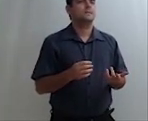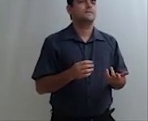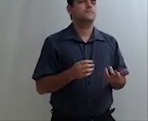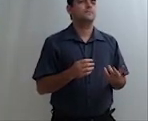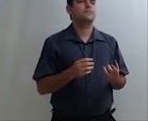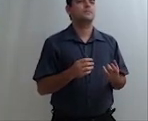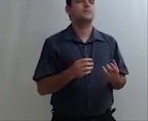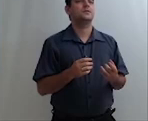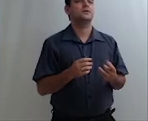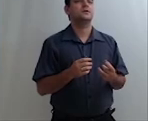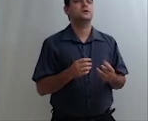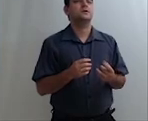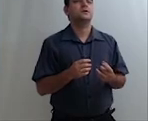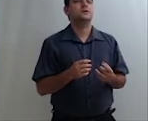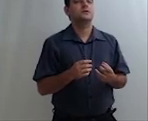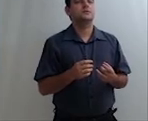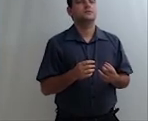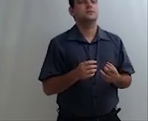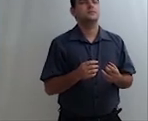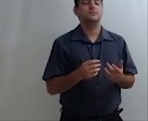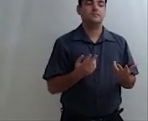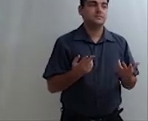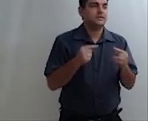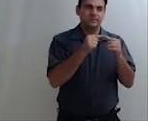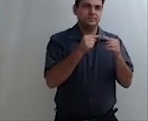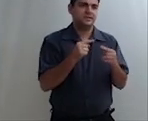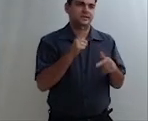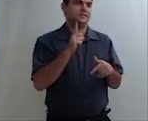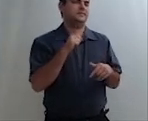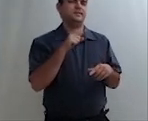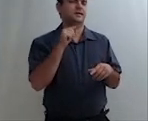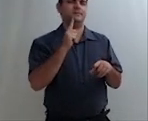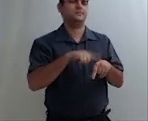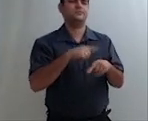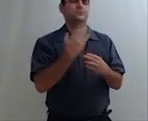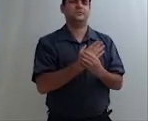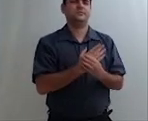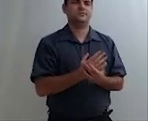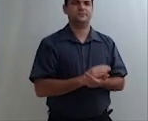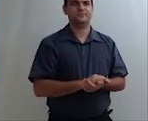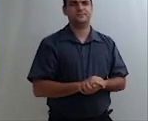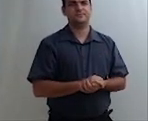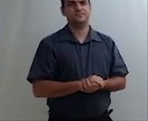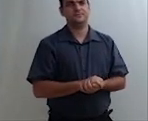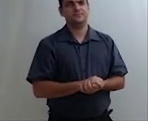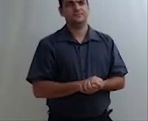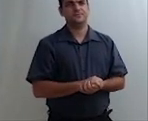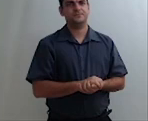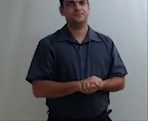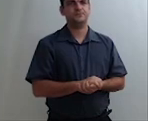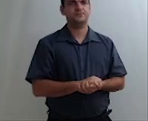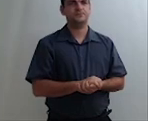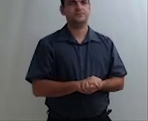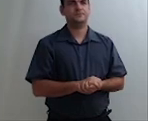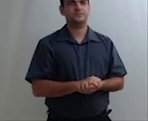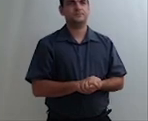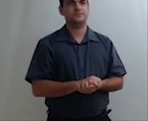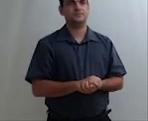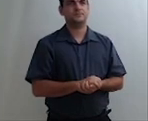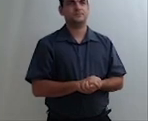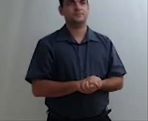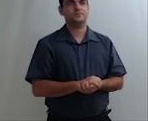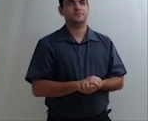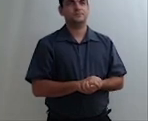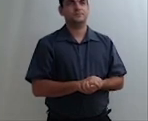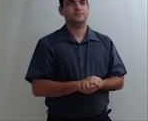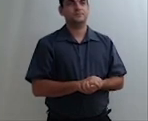eh colacionado na decisão a decisão que que decretou a